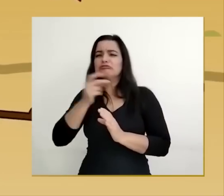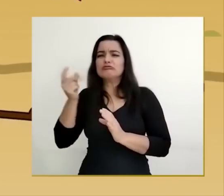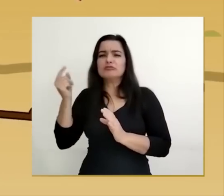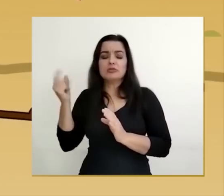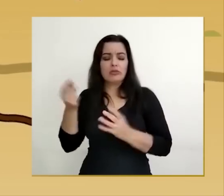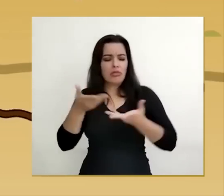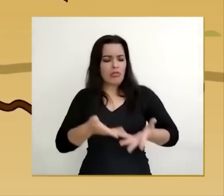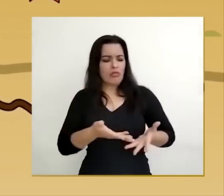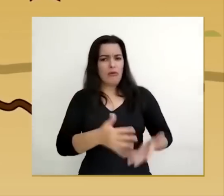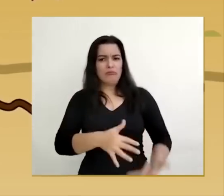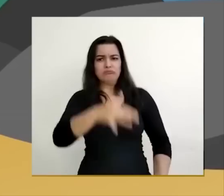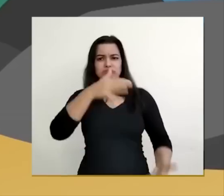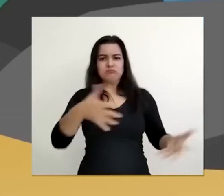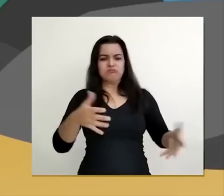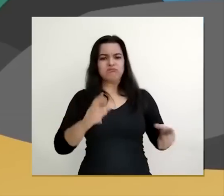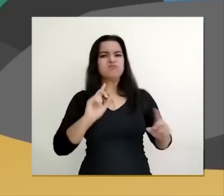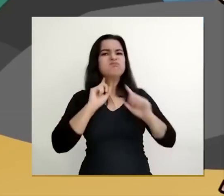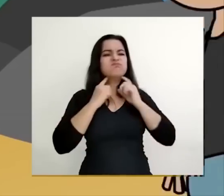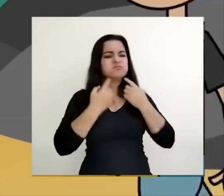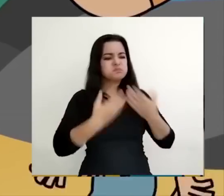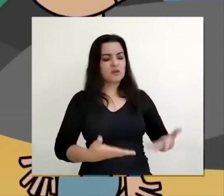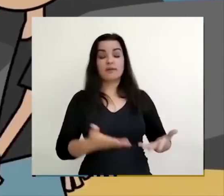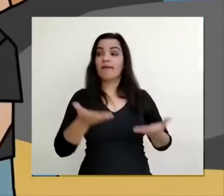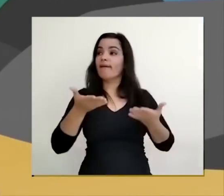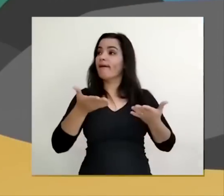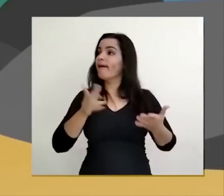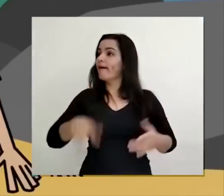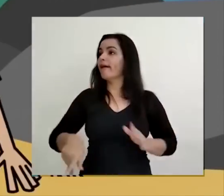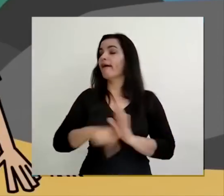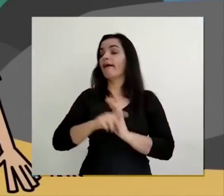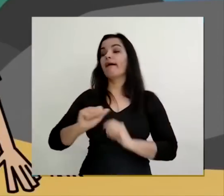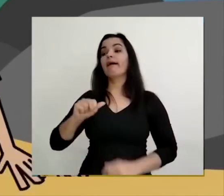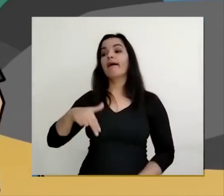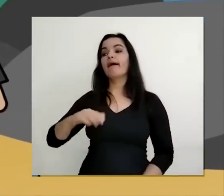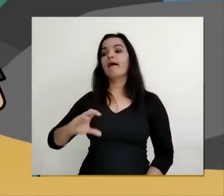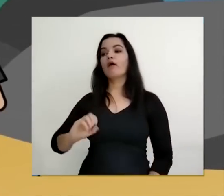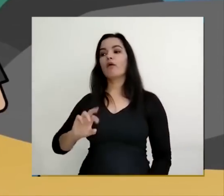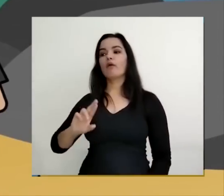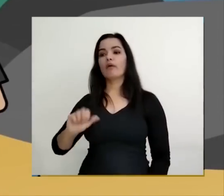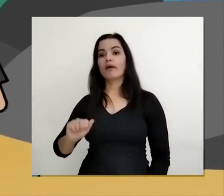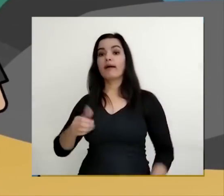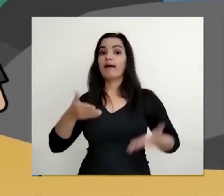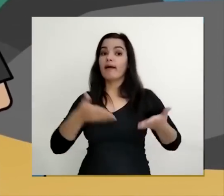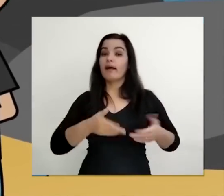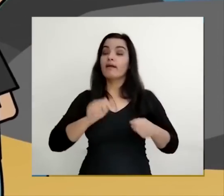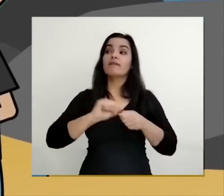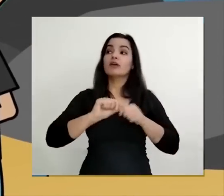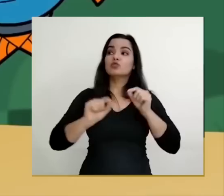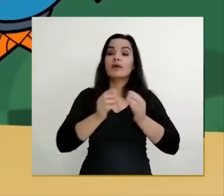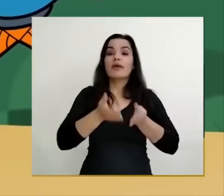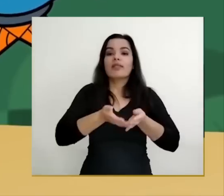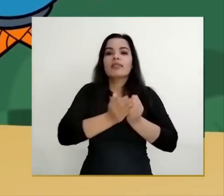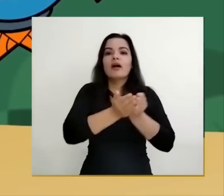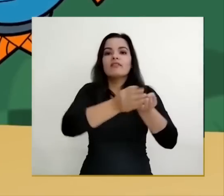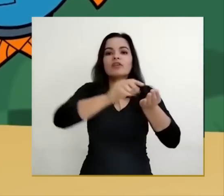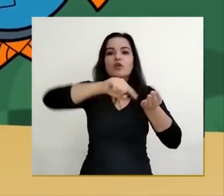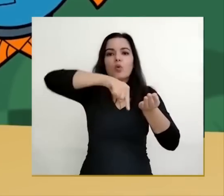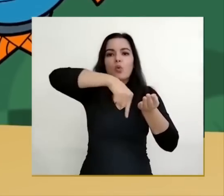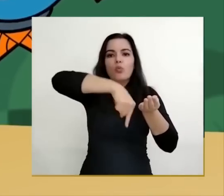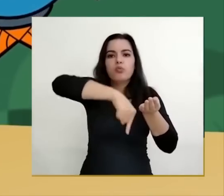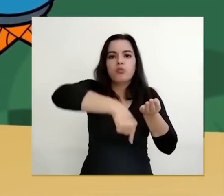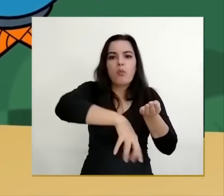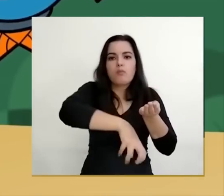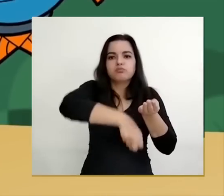esquisita, toda cheia de musgo. Essa coisa é uma âncora, Zico. Ela serve pra prender o navio no fundo do mar.